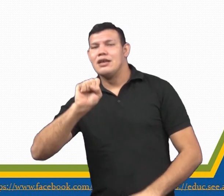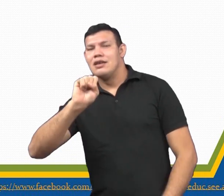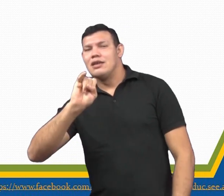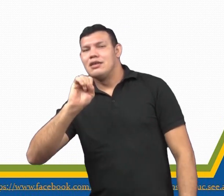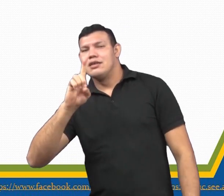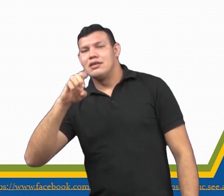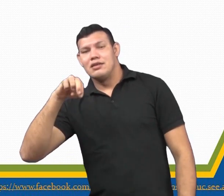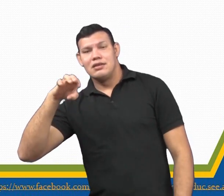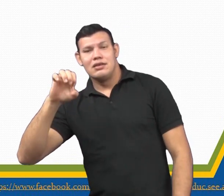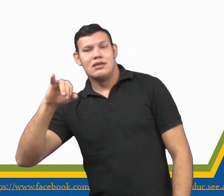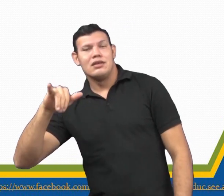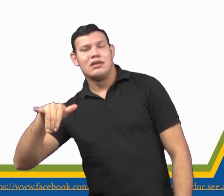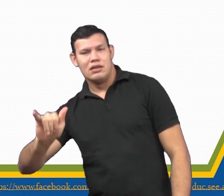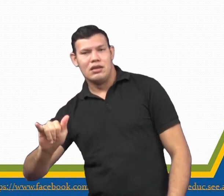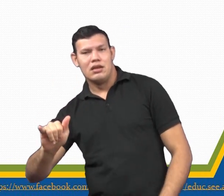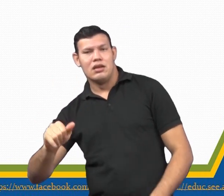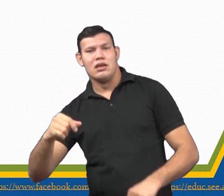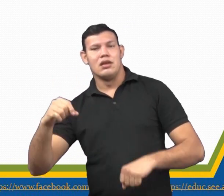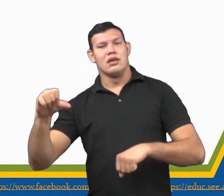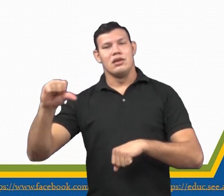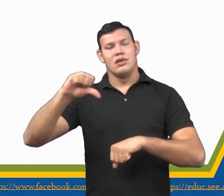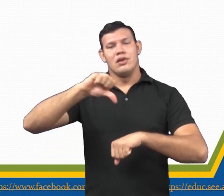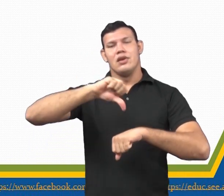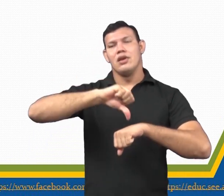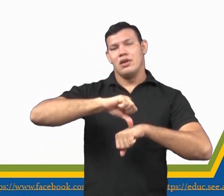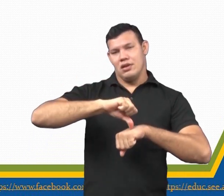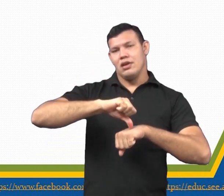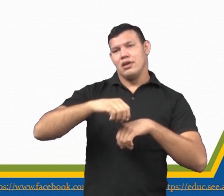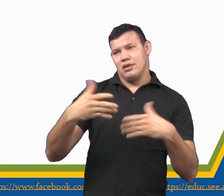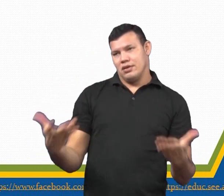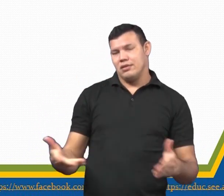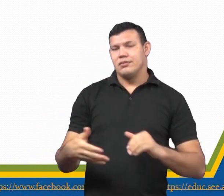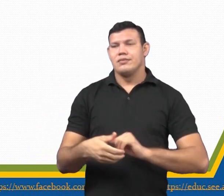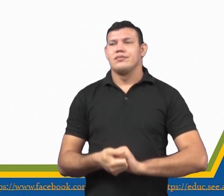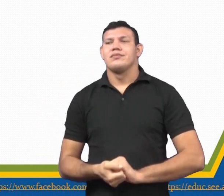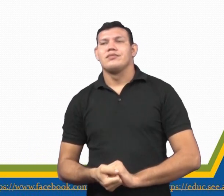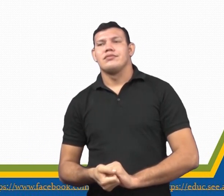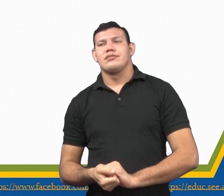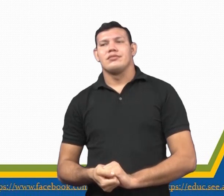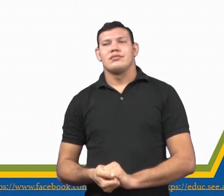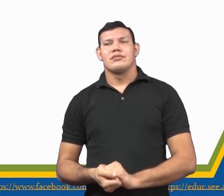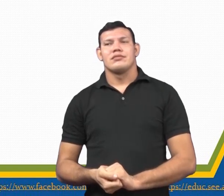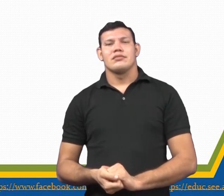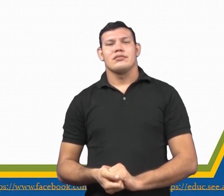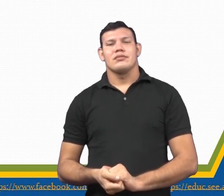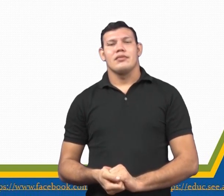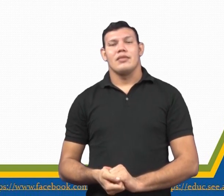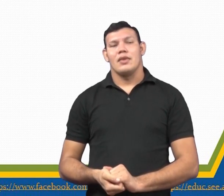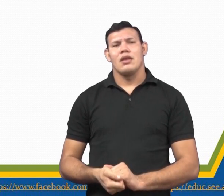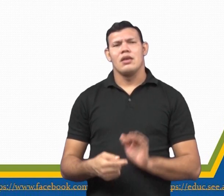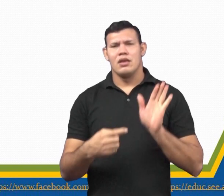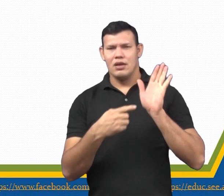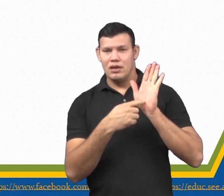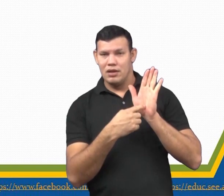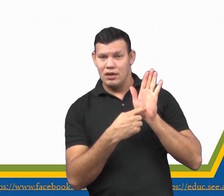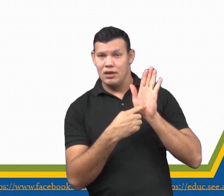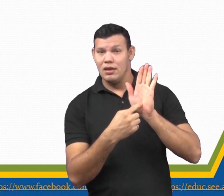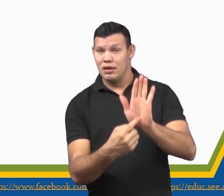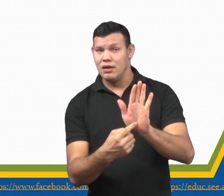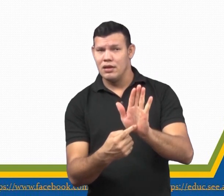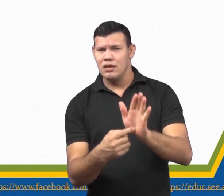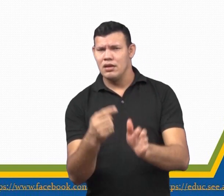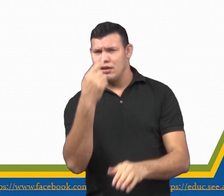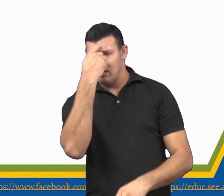em Nova Zelândia, e Honolulu, no Havaí. Então veja aí duas imagens importantes,